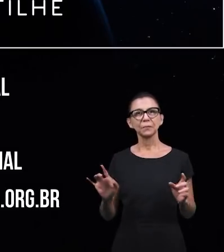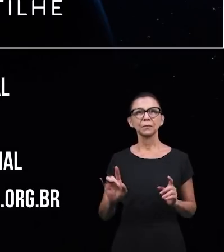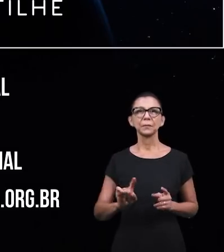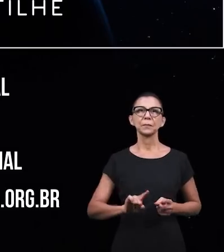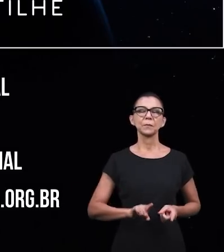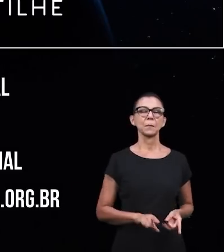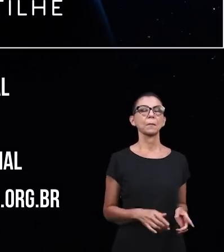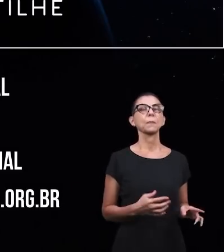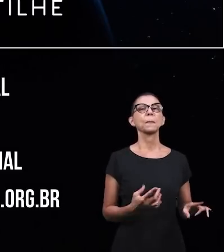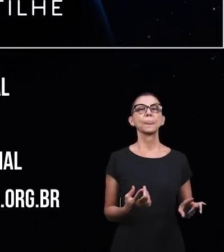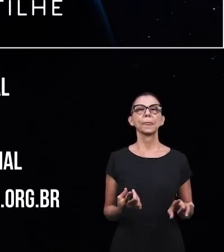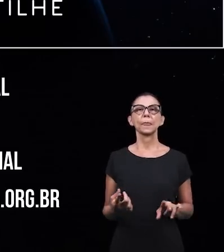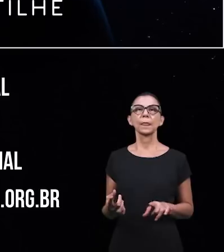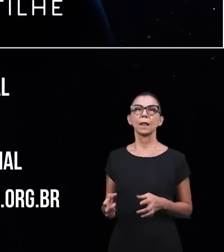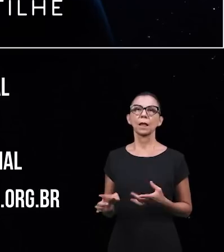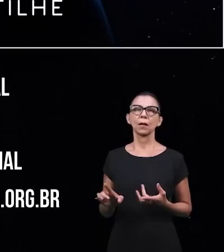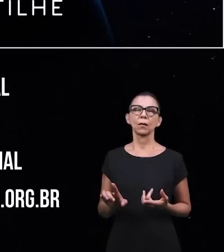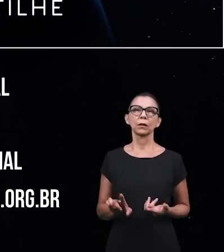jardim.